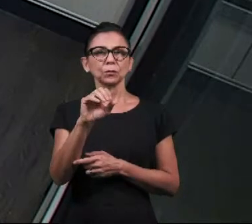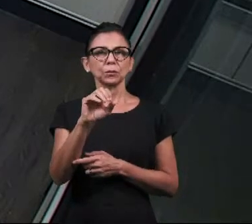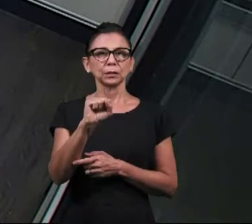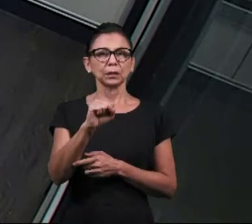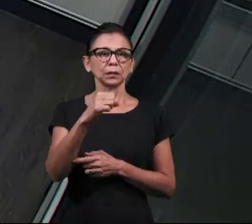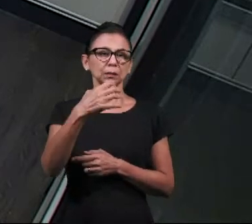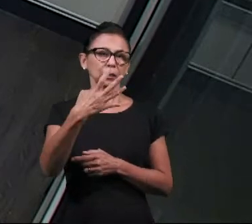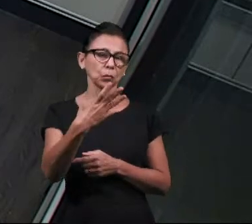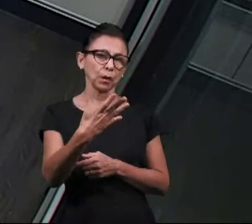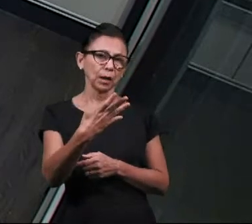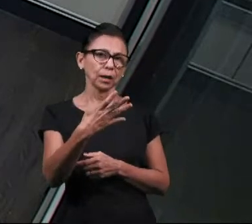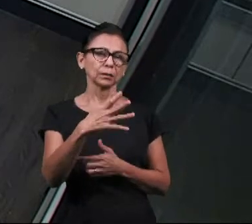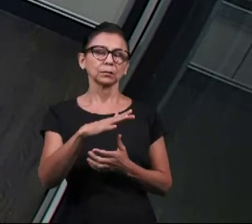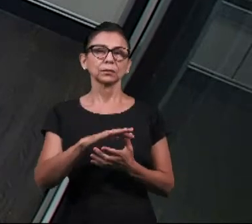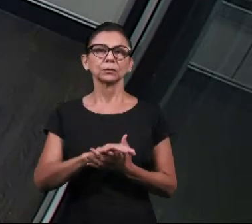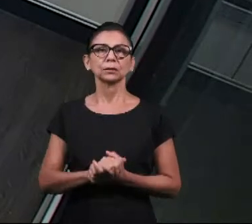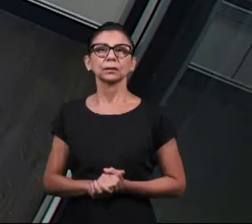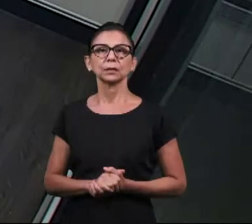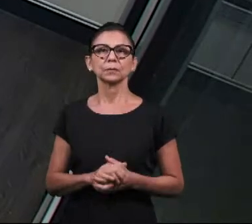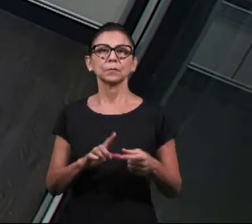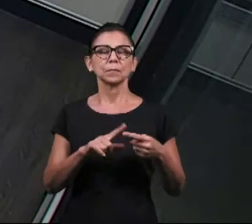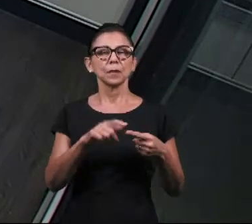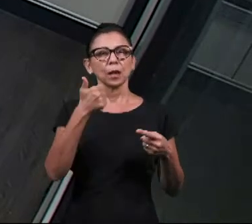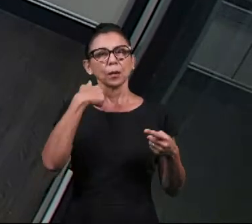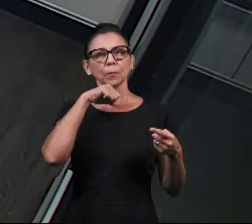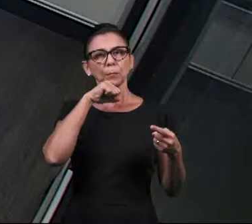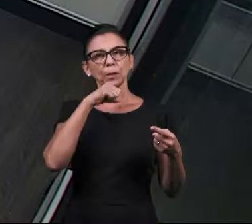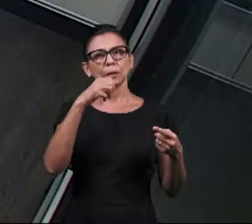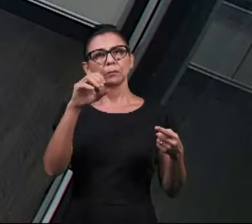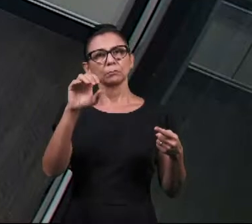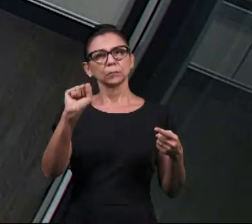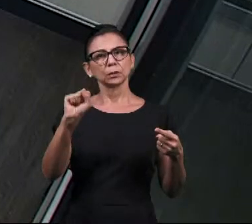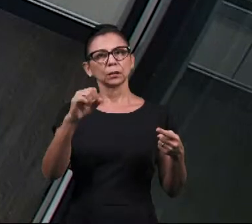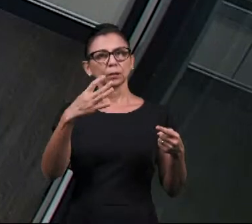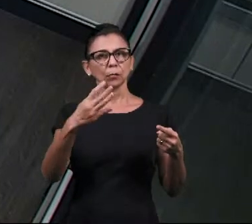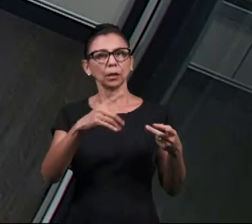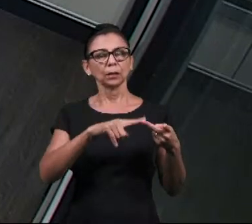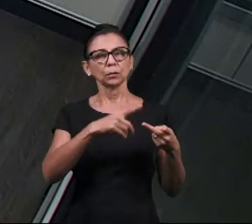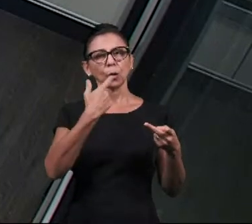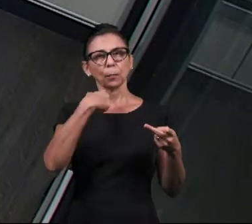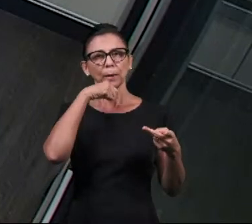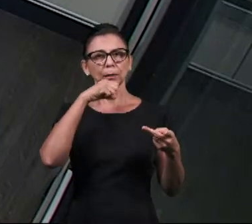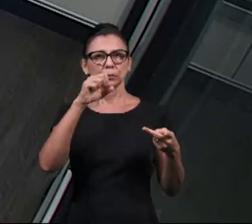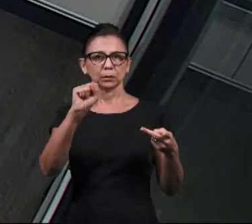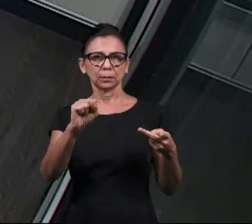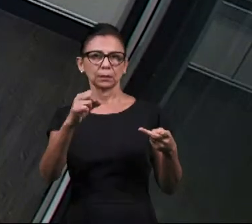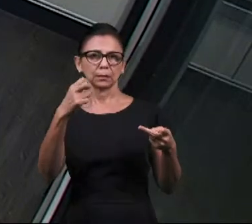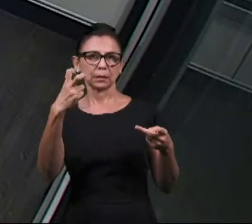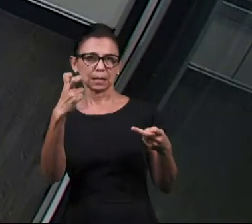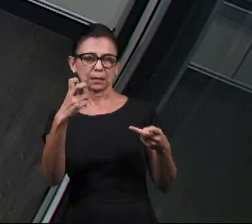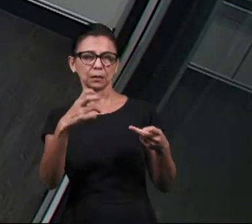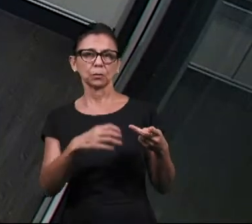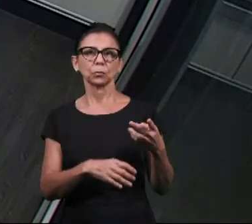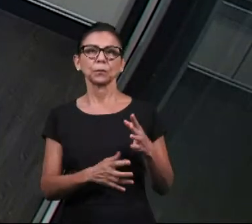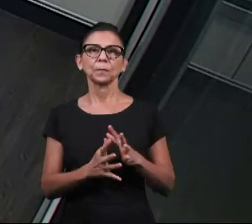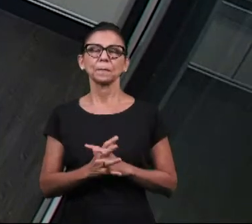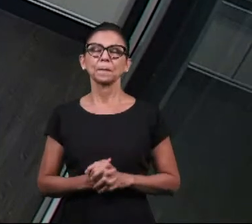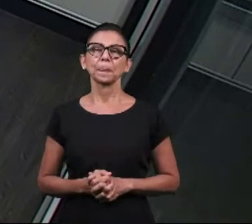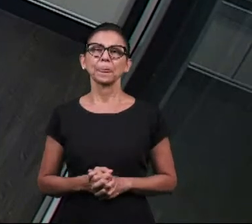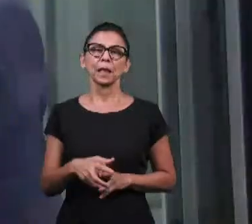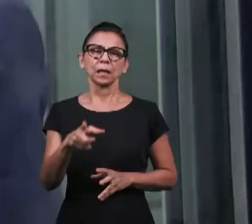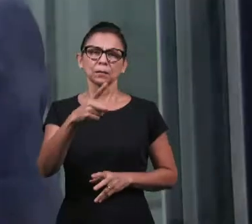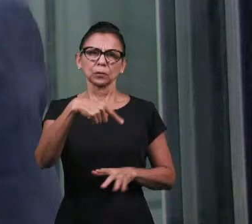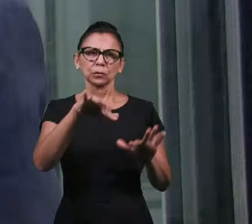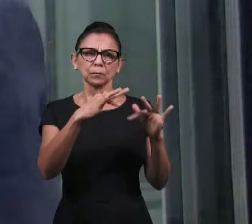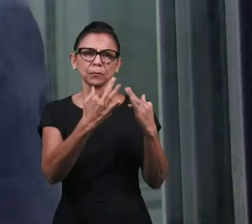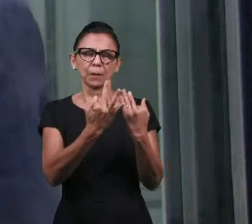também alguns da igreja, e dizer que a família realmente é o lugar onde Deus